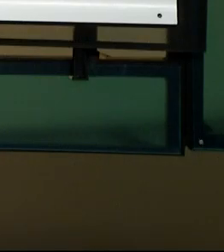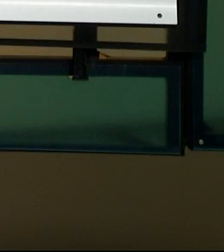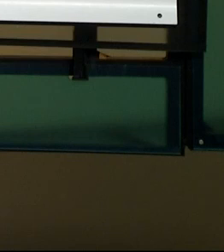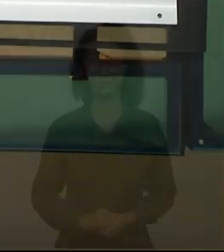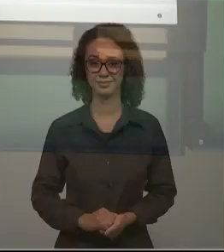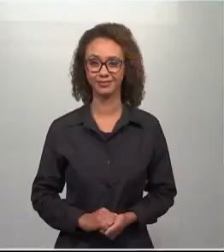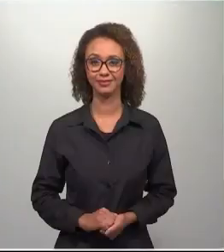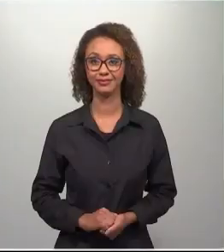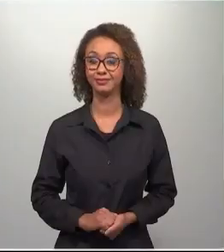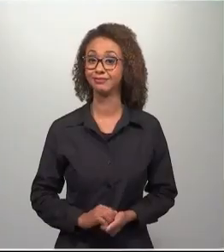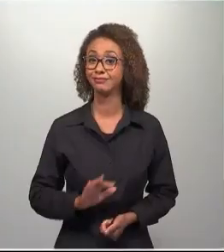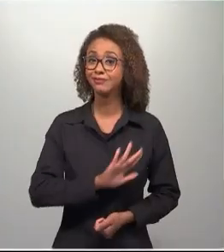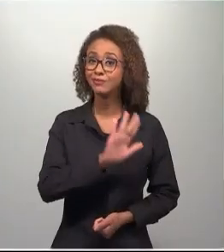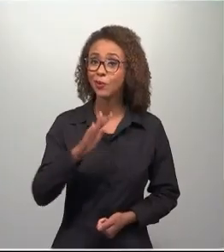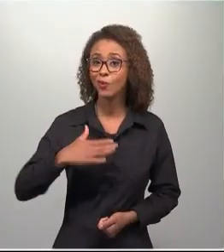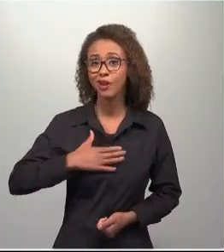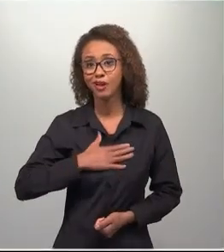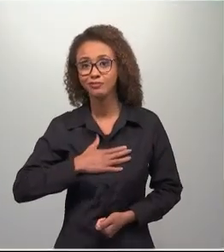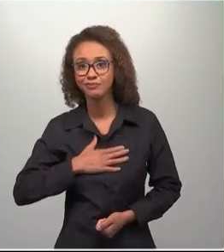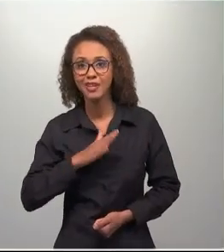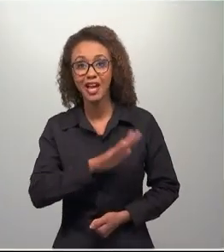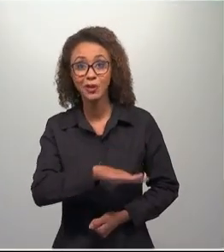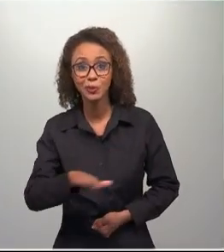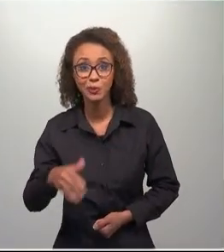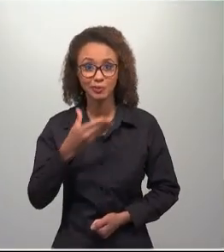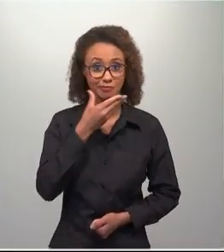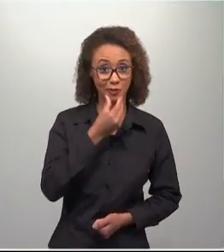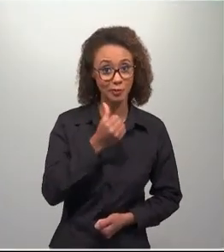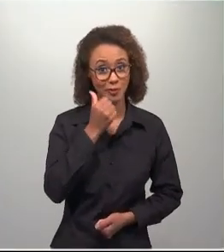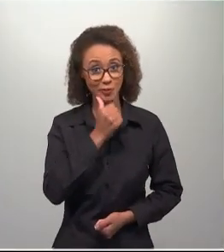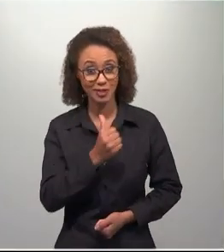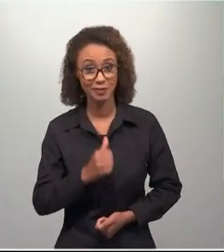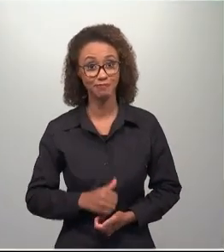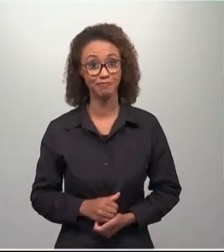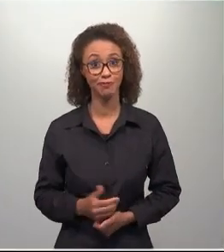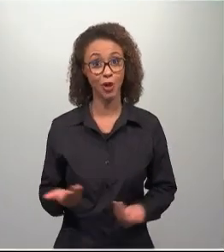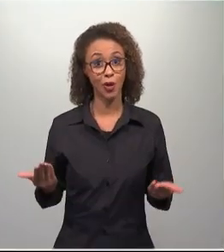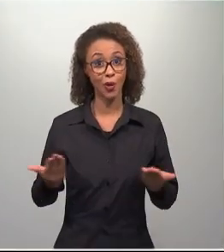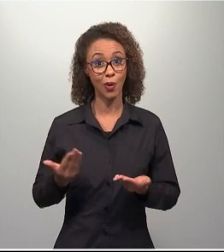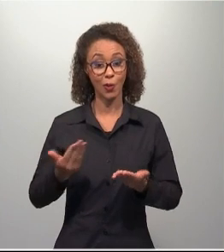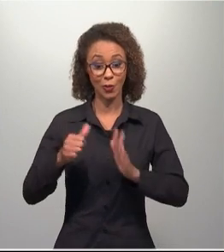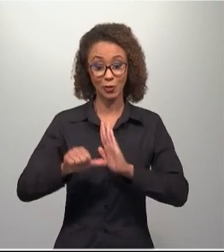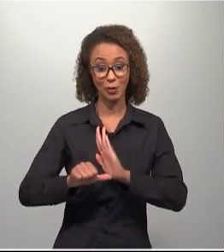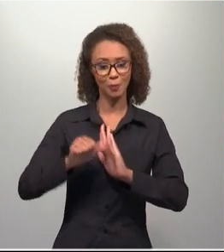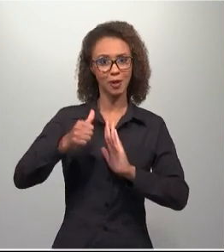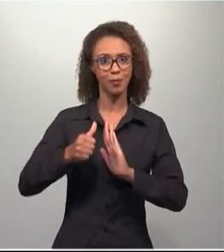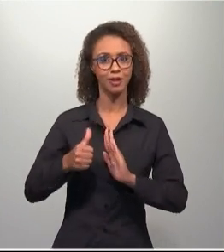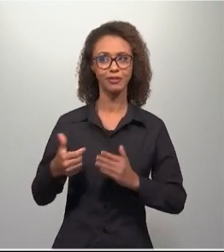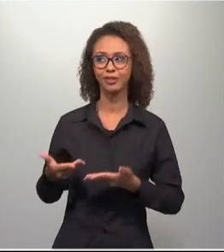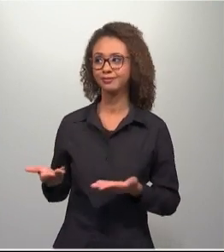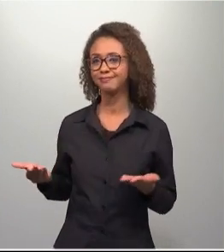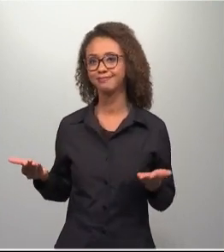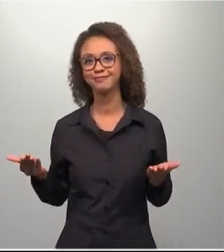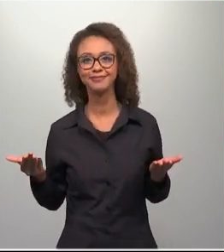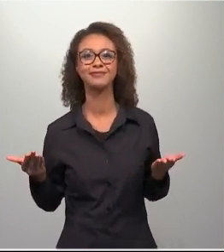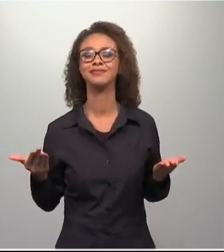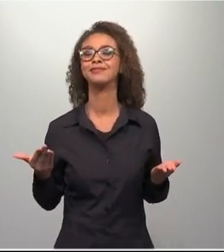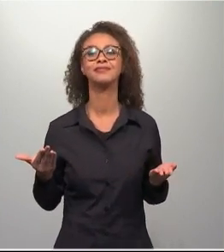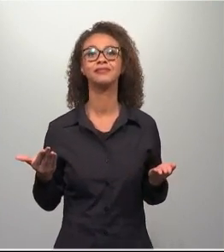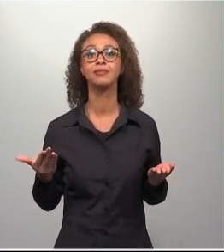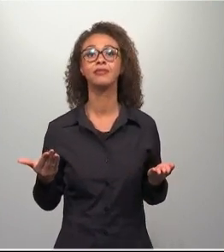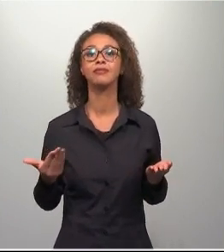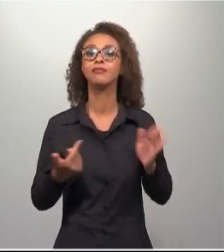olá queridos alunos e alunas pela primeira vez dentro desse módulo estamos nos apresentando